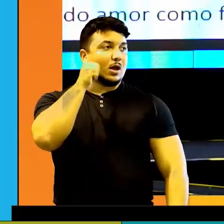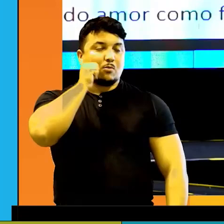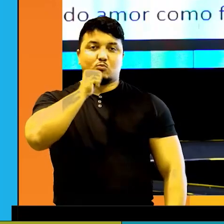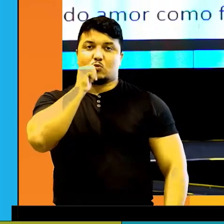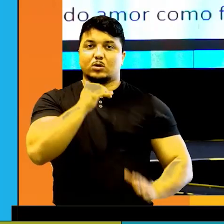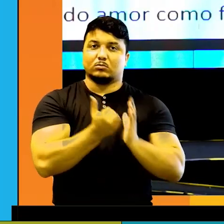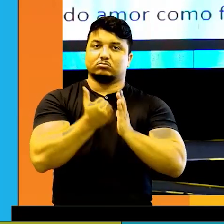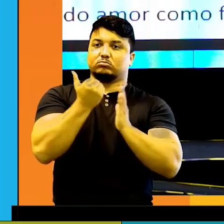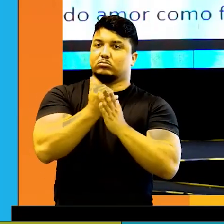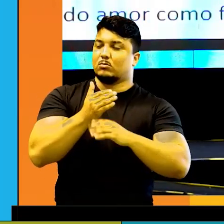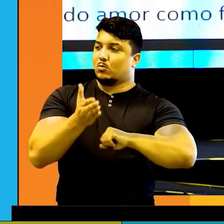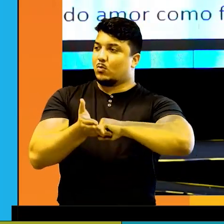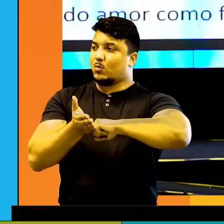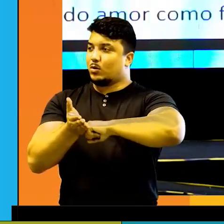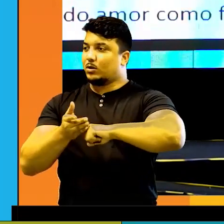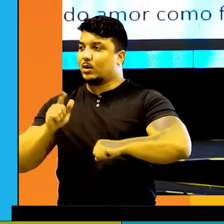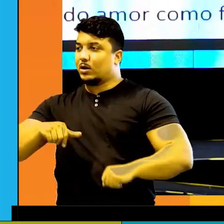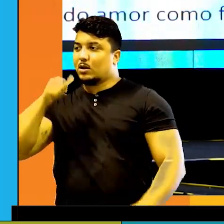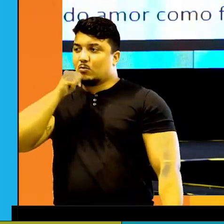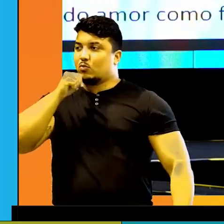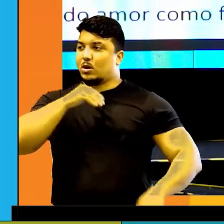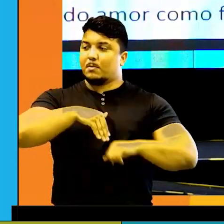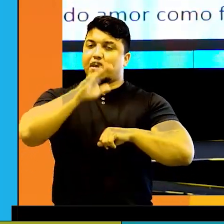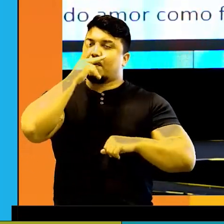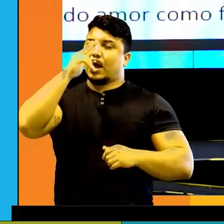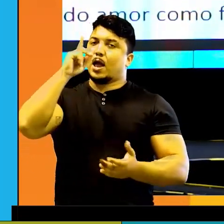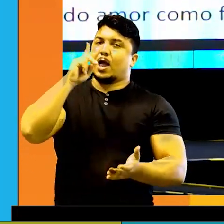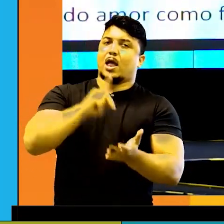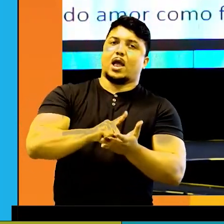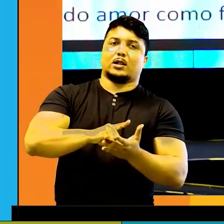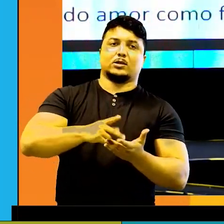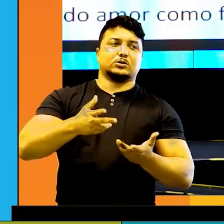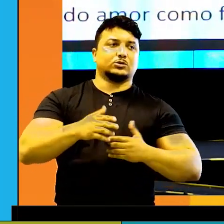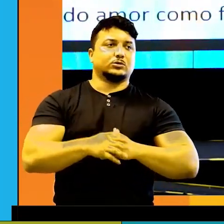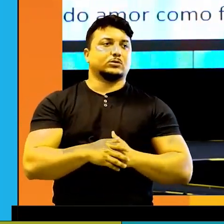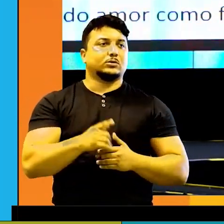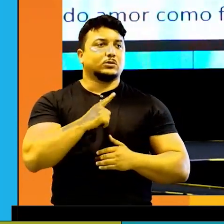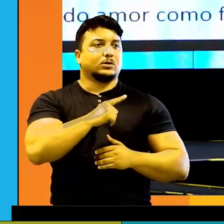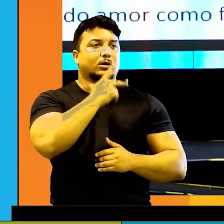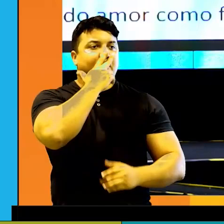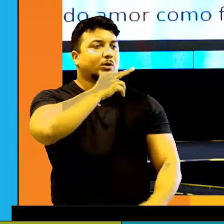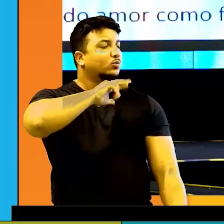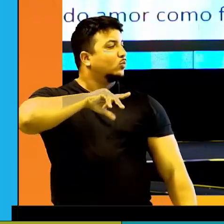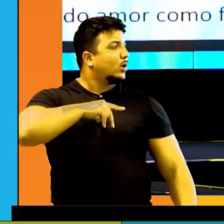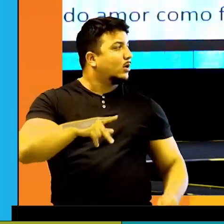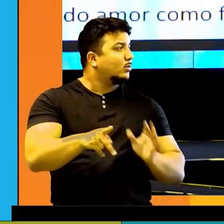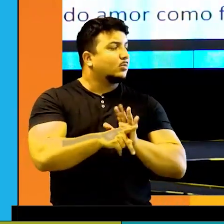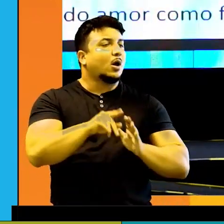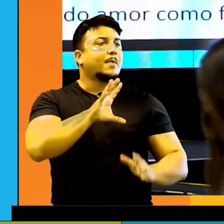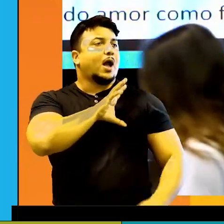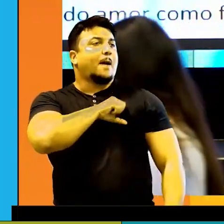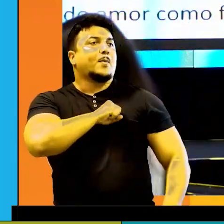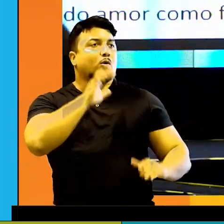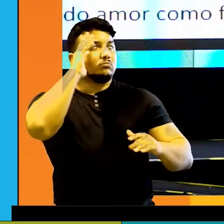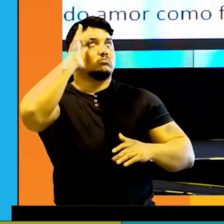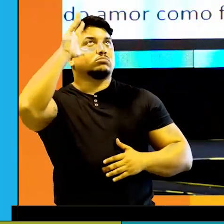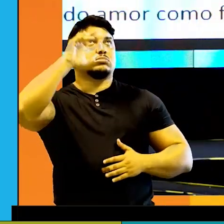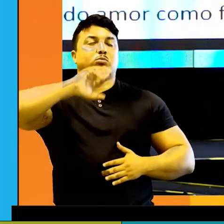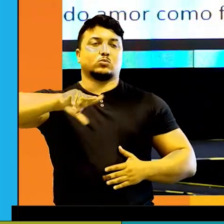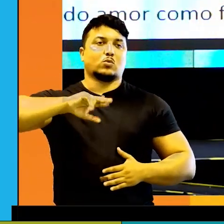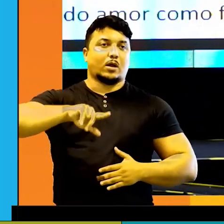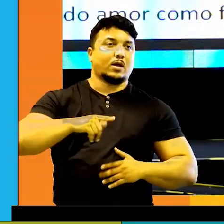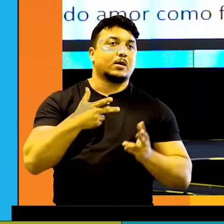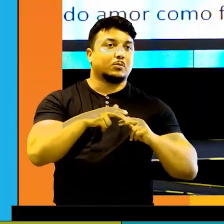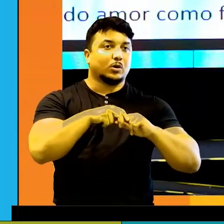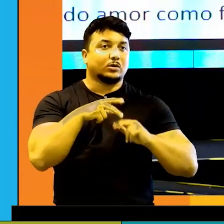mais moderna, essa moça, né, mais realista, que já não é tão aqui idealizada pelo amor,